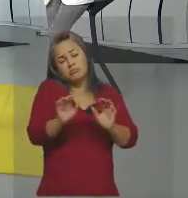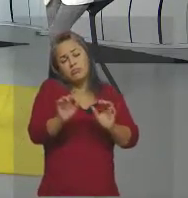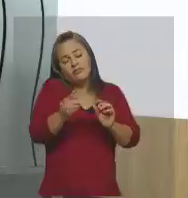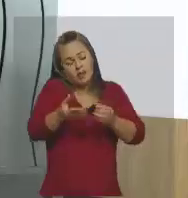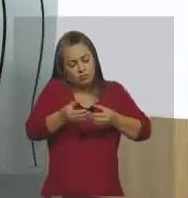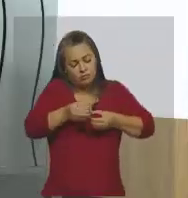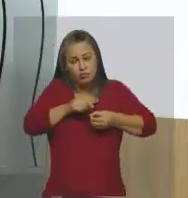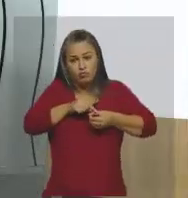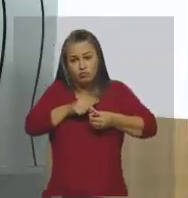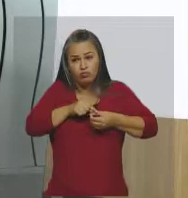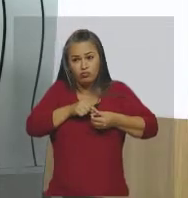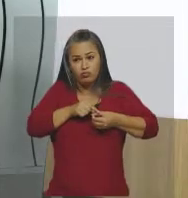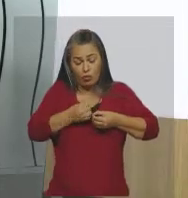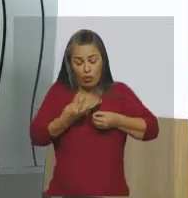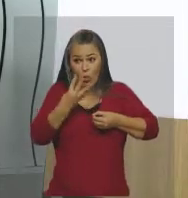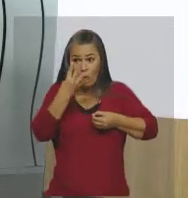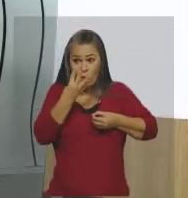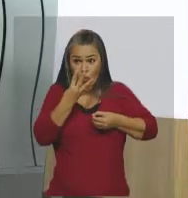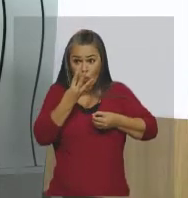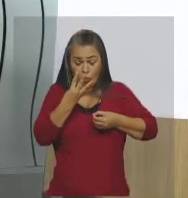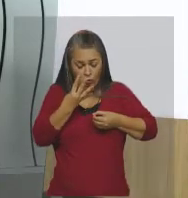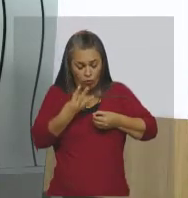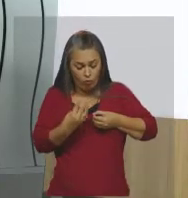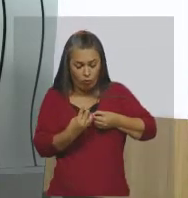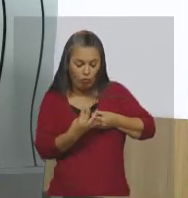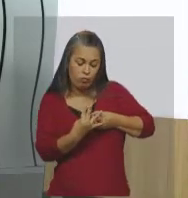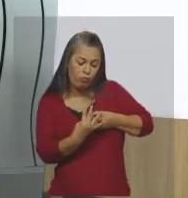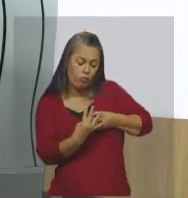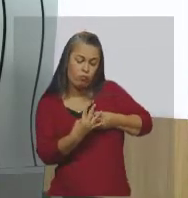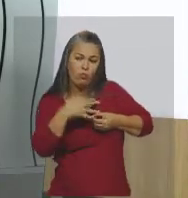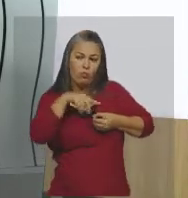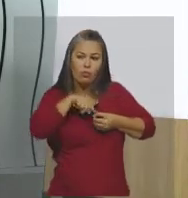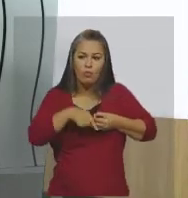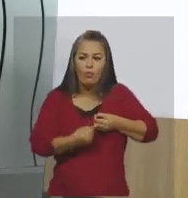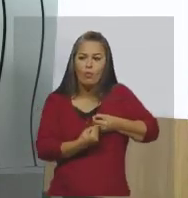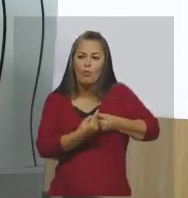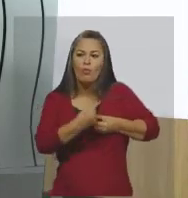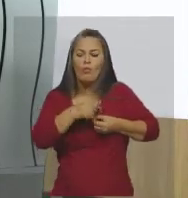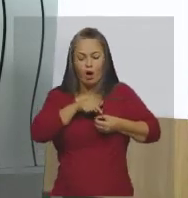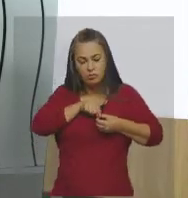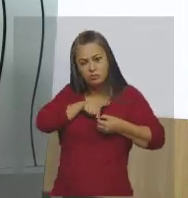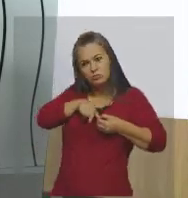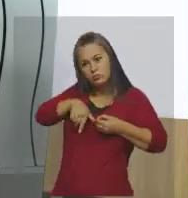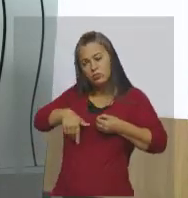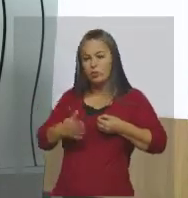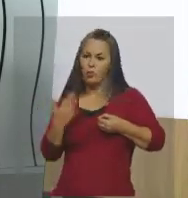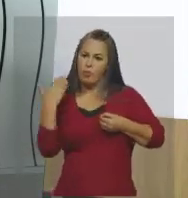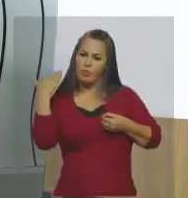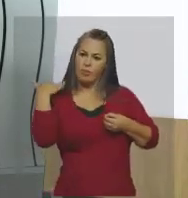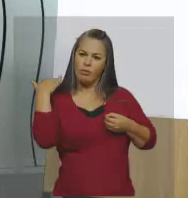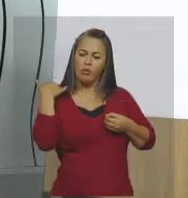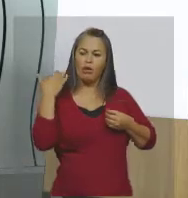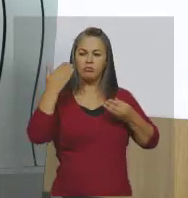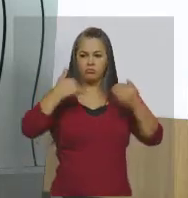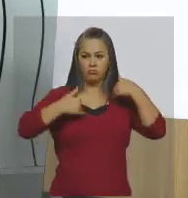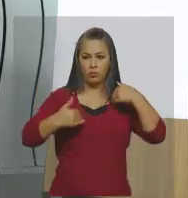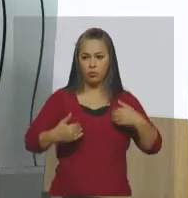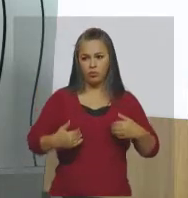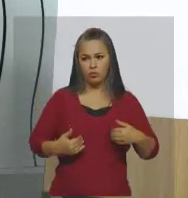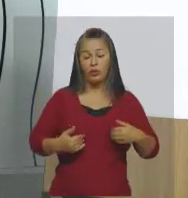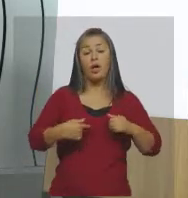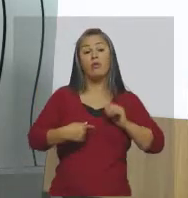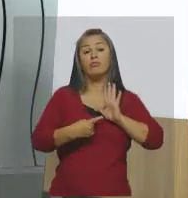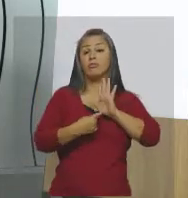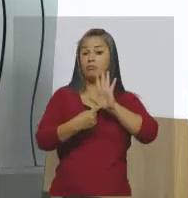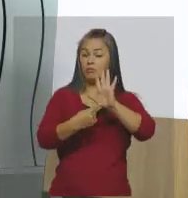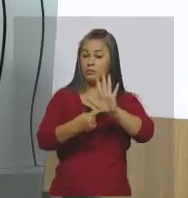fosse coração, dividir em 4 cavidades e colocar setinhas, indo em direção ao pulmão, indo em direção ao corpo. Eu vou colocar um desenho um pouco mais complexo que eu